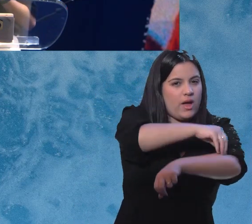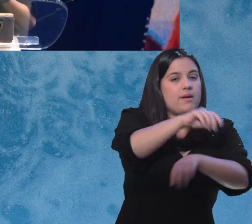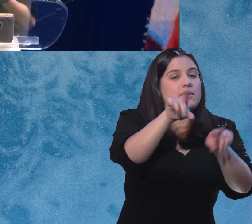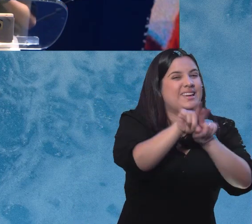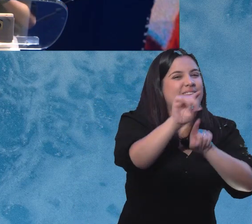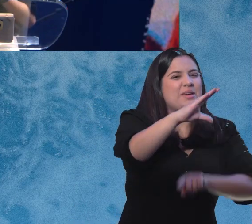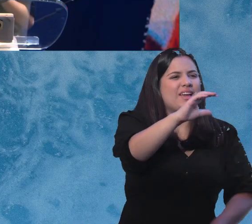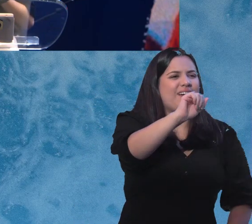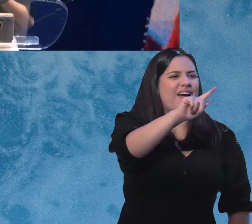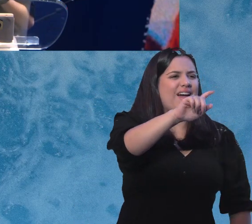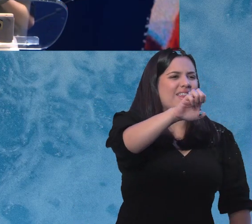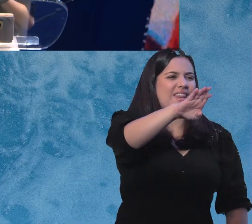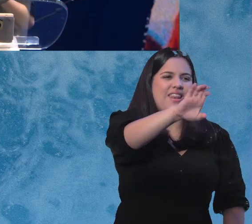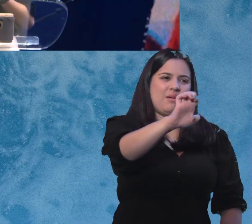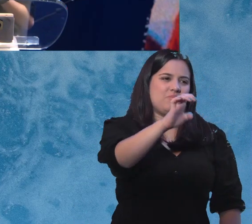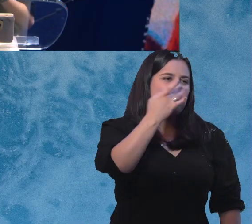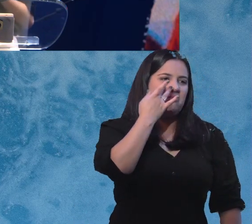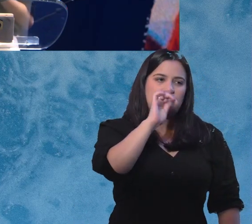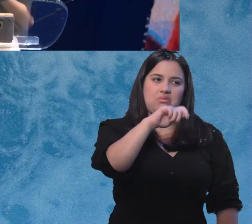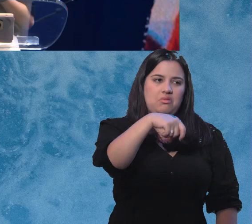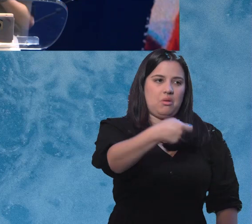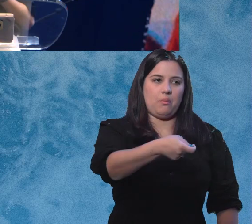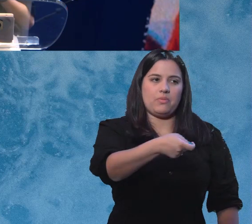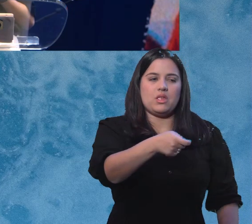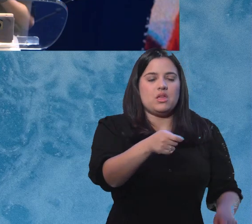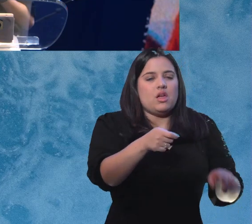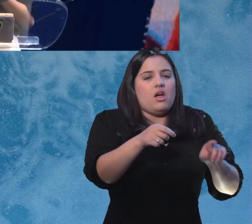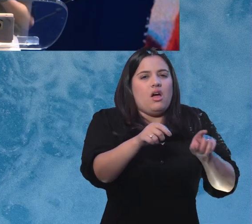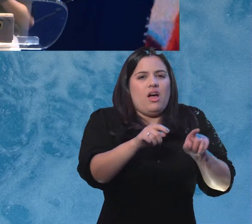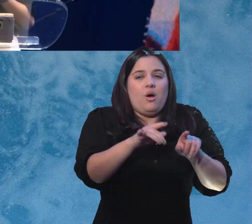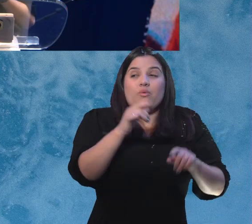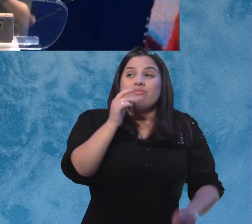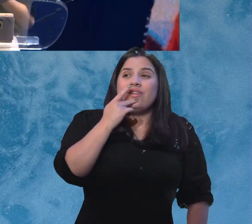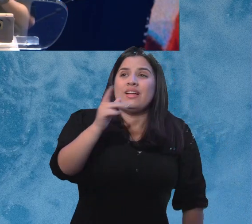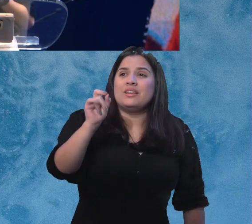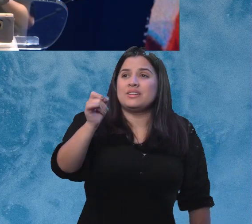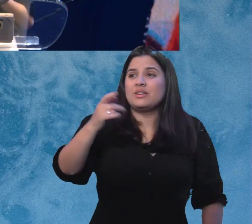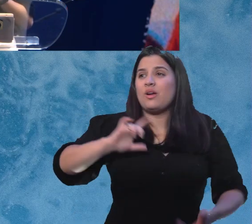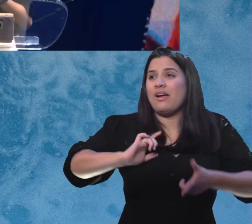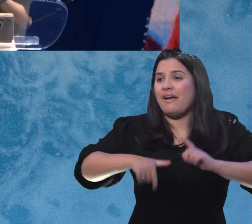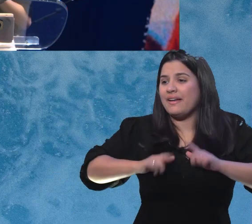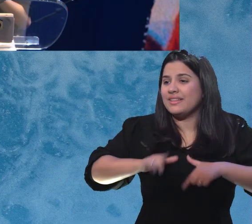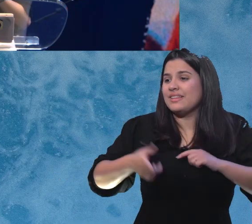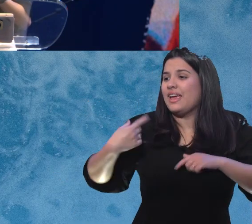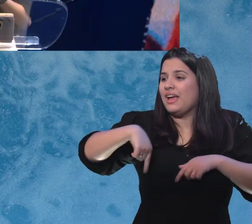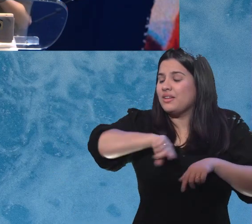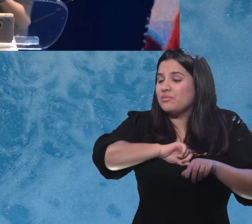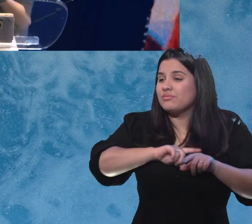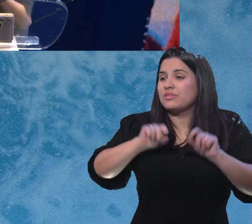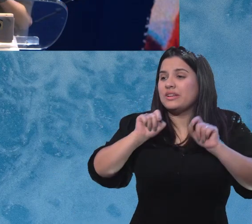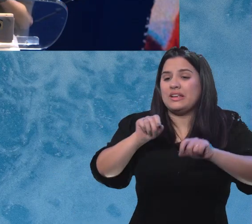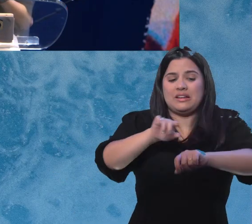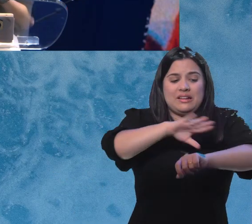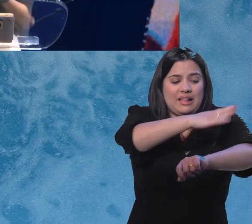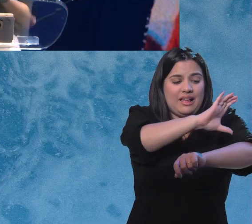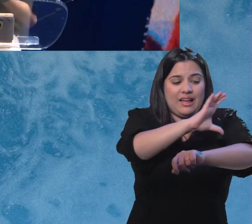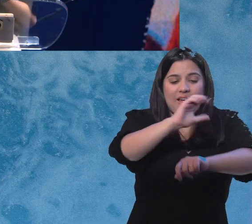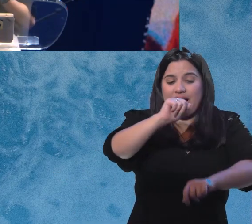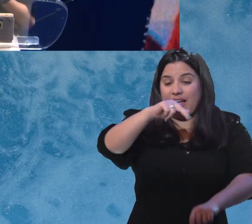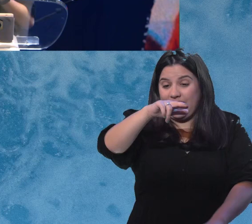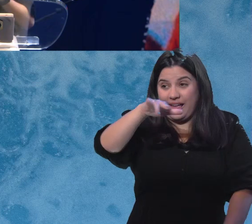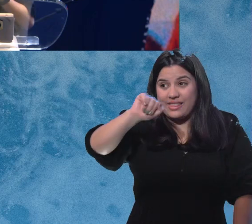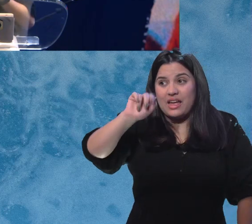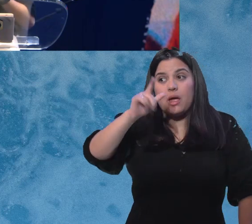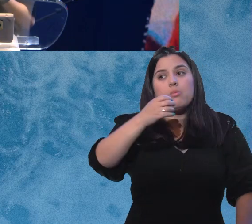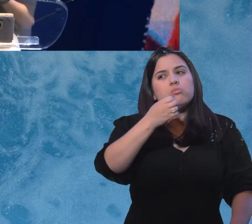de Jefoné, rasgaram suas roupas e disseram a toda a comunidade de Israel: a terra da qual fizemos reconhecimento é muito boa, e